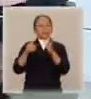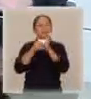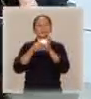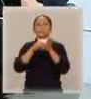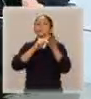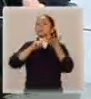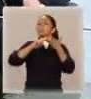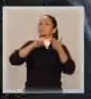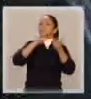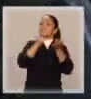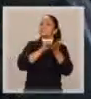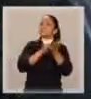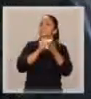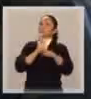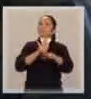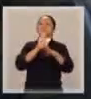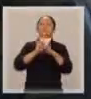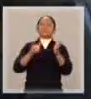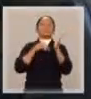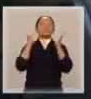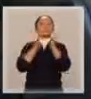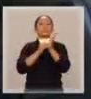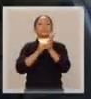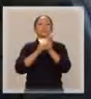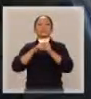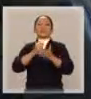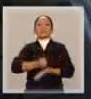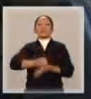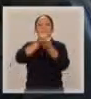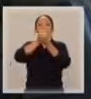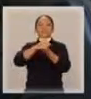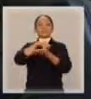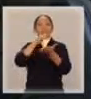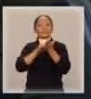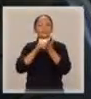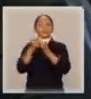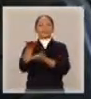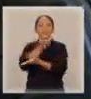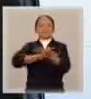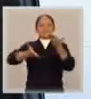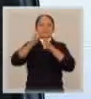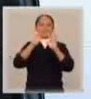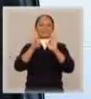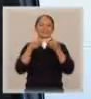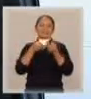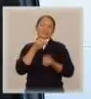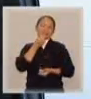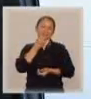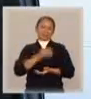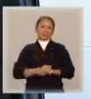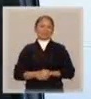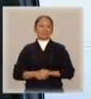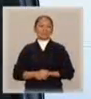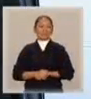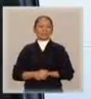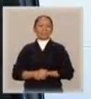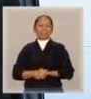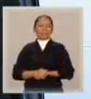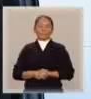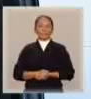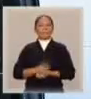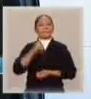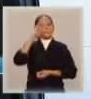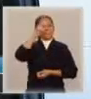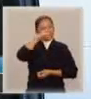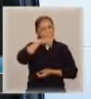instrumentos legais que ajudem a resguardar as relações familiares. É muito difícil se